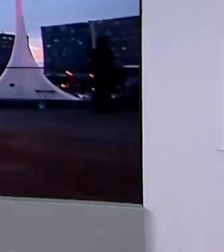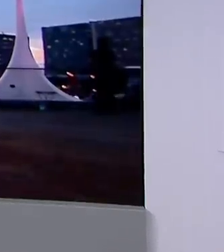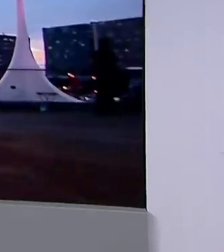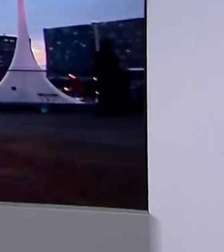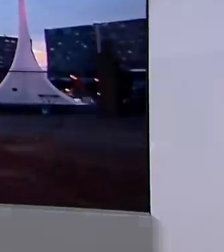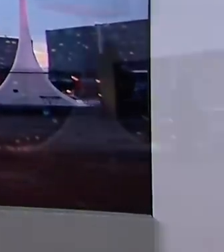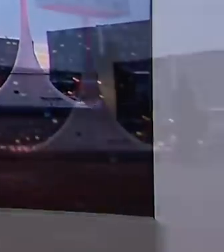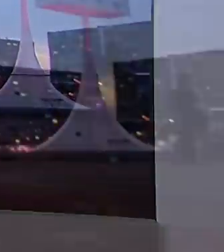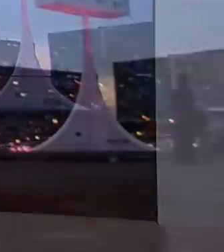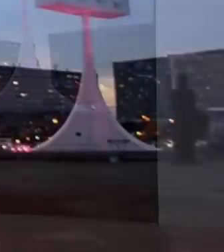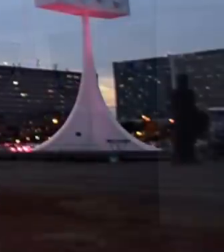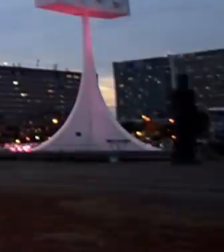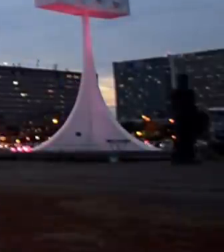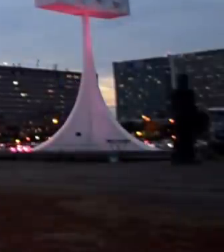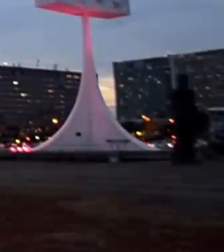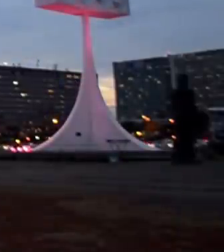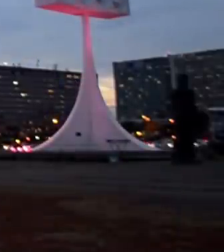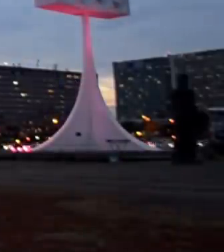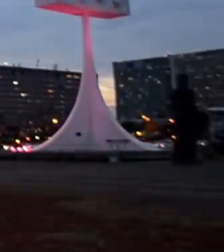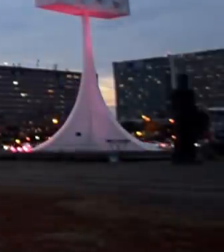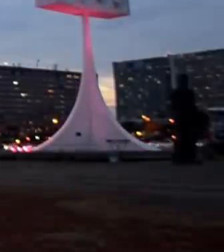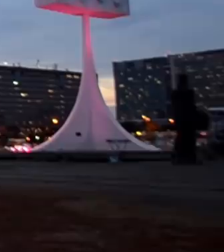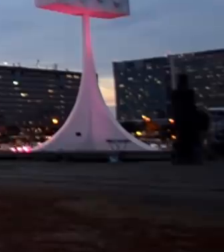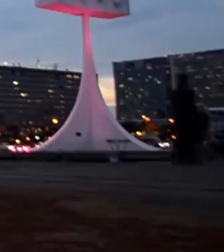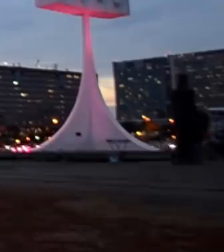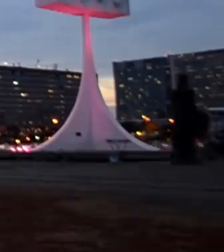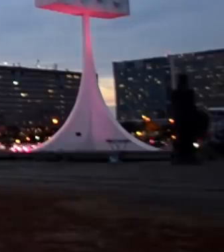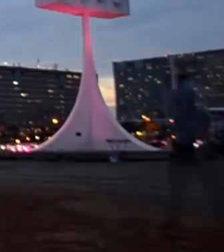e aí te